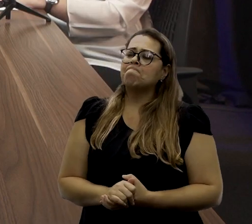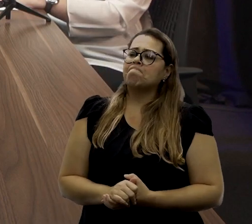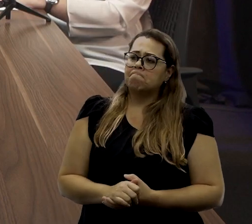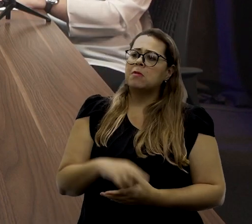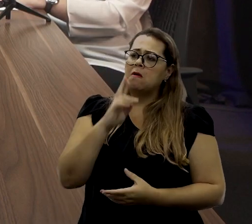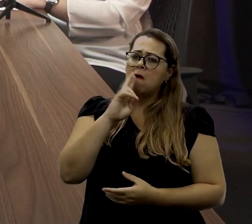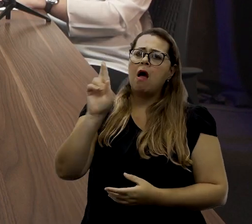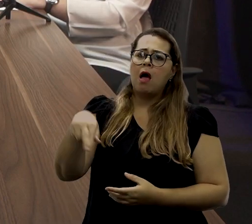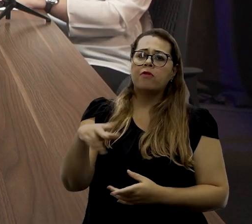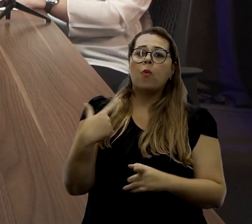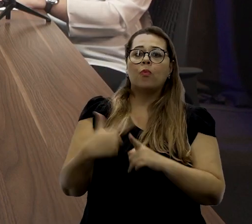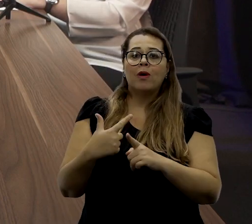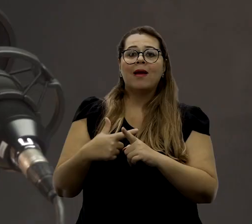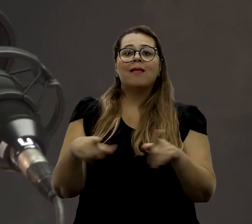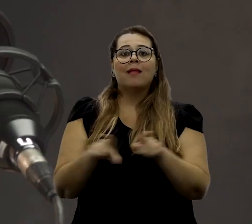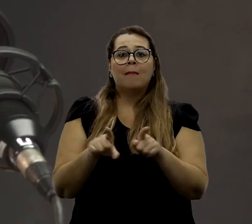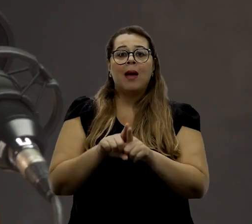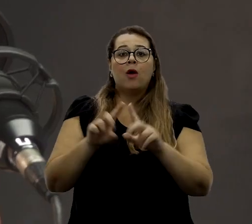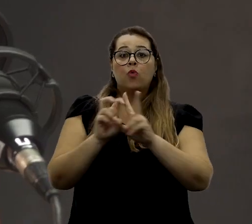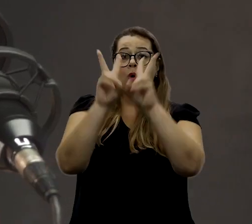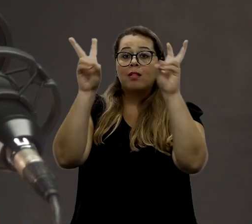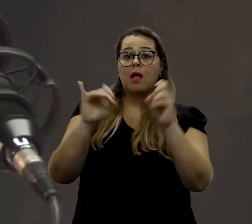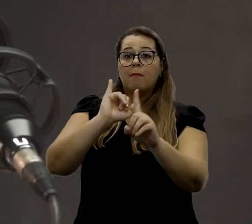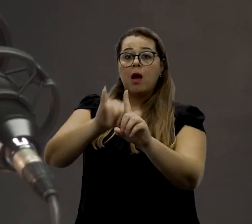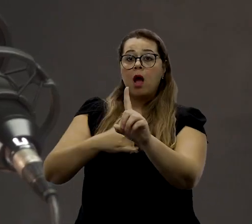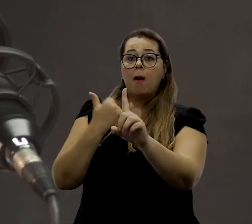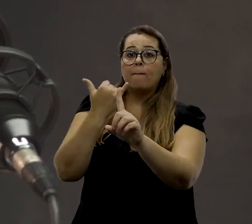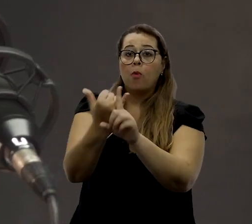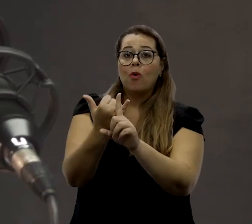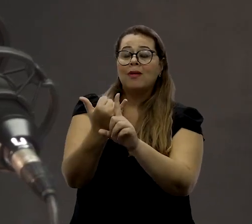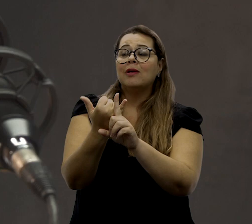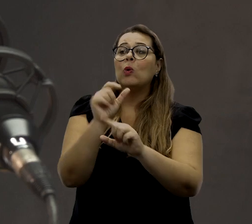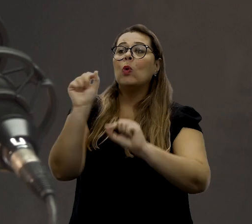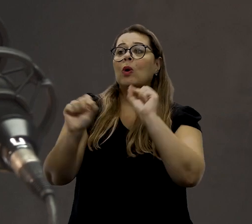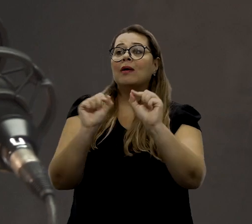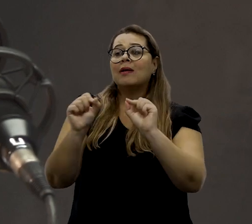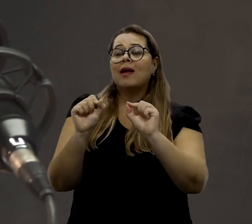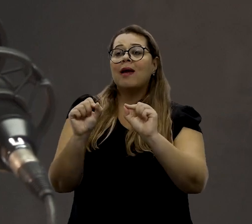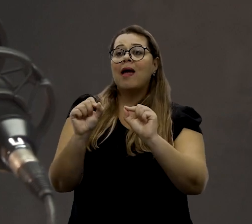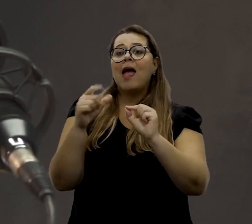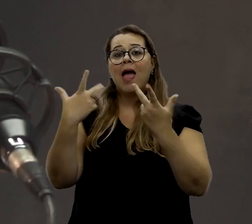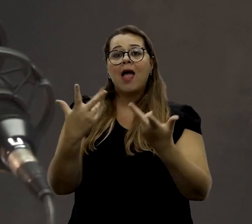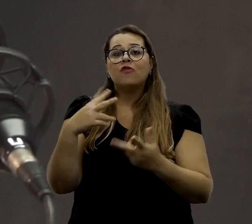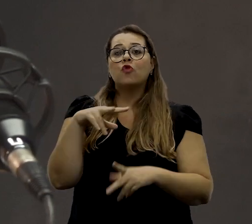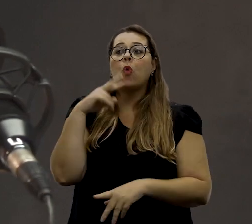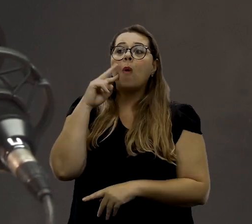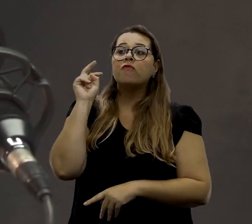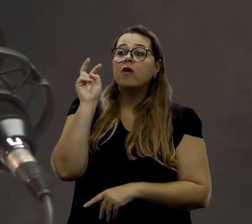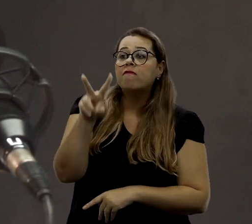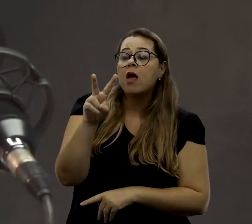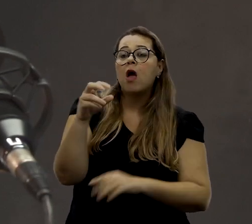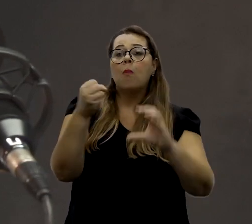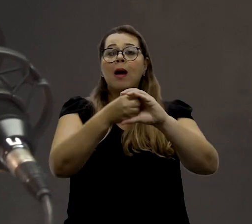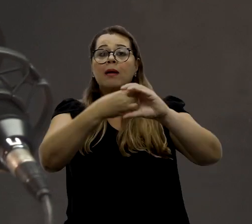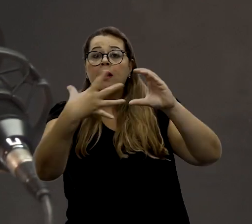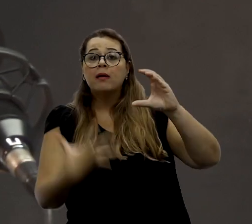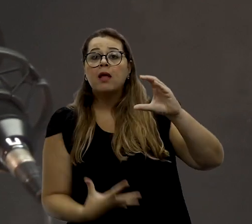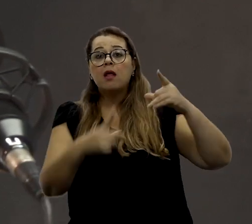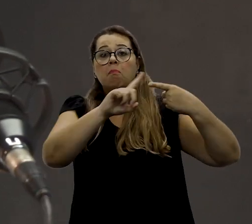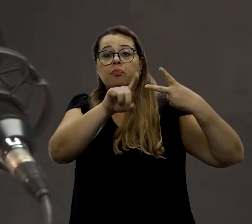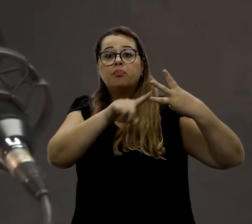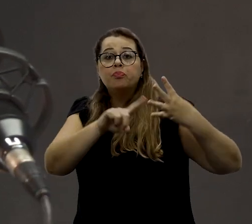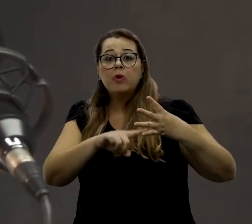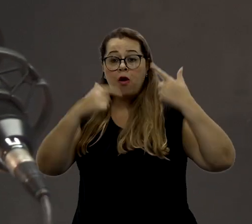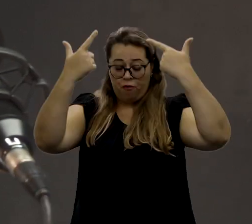né? Então, com a criança é a mesma coisa. O bullying seria assim, não aceitar que uma criança tenha uma característica,